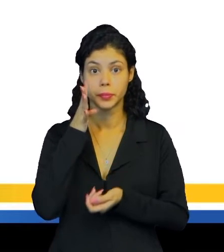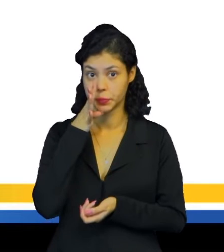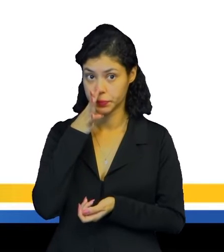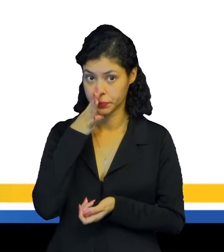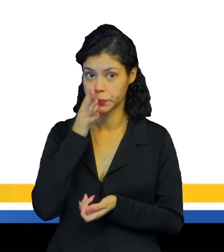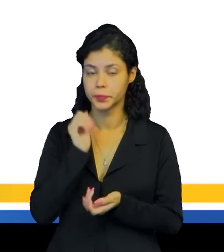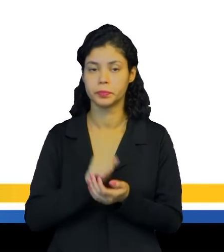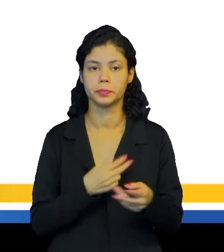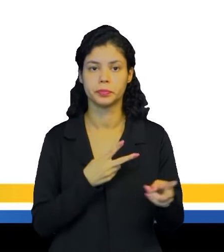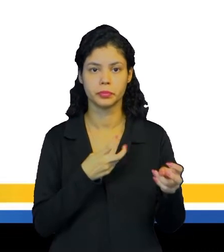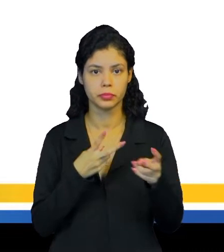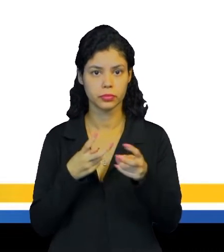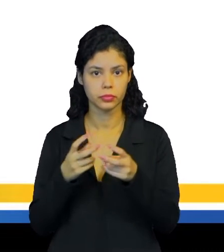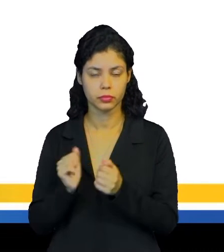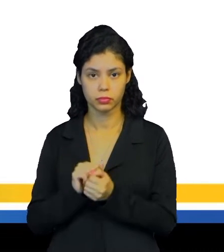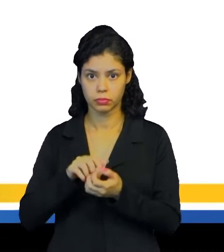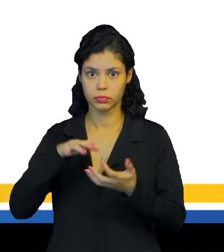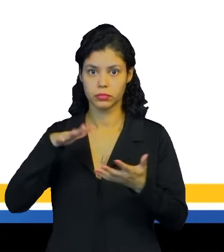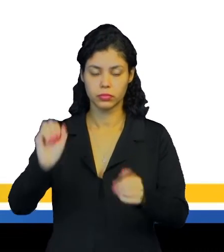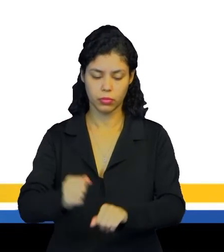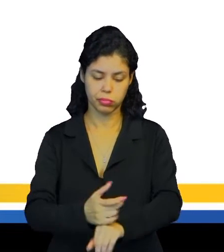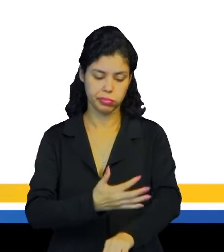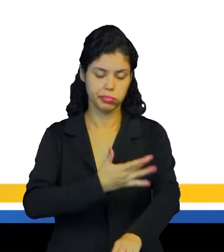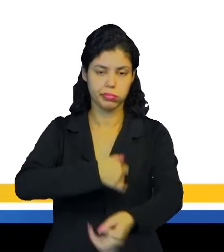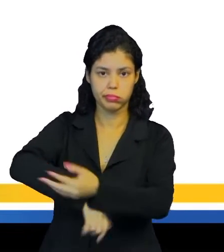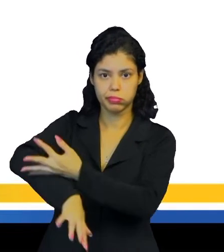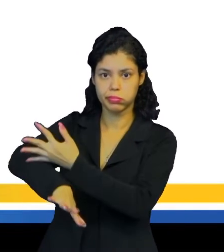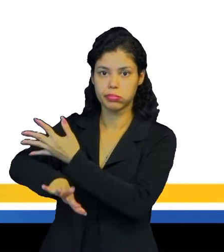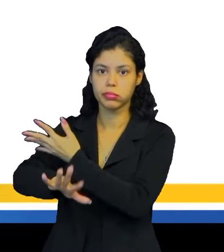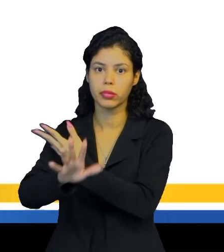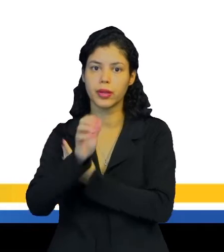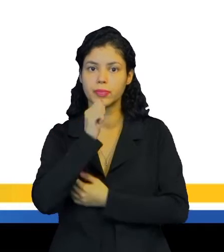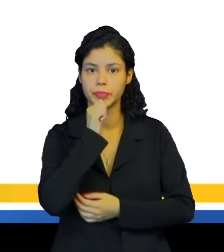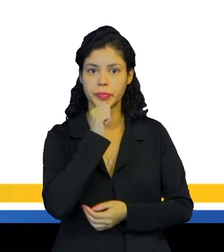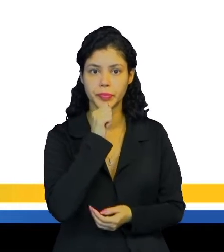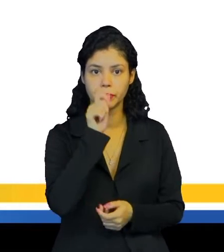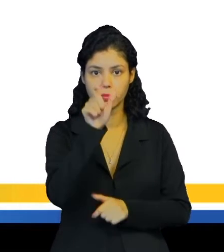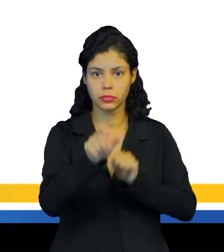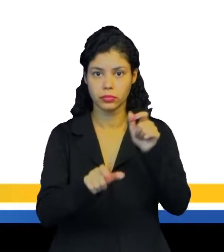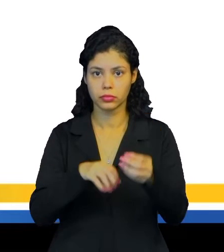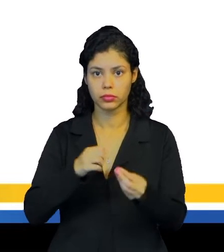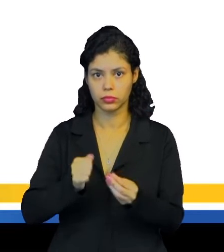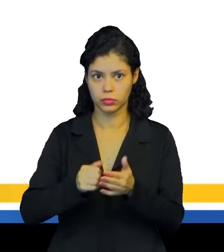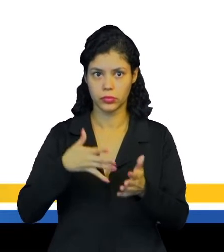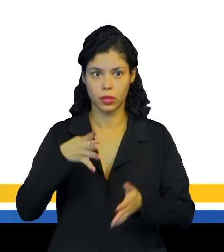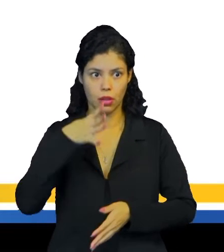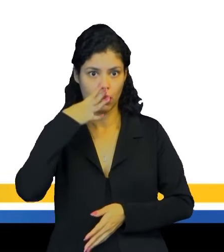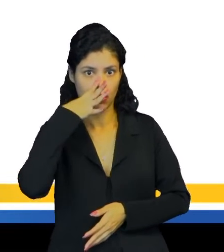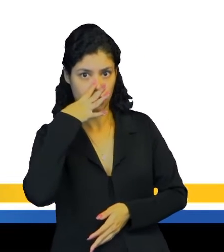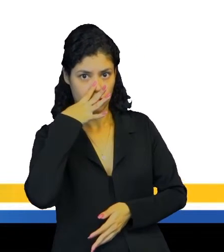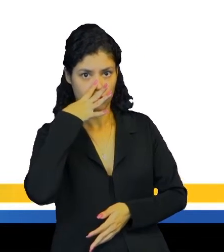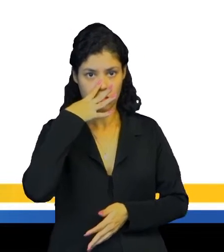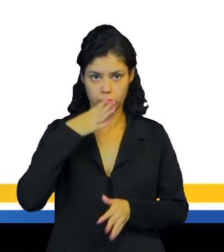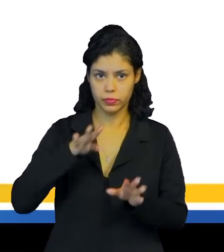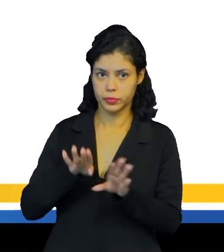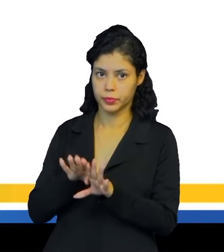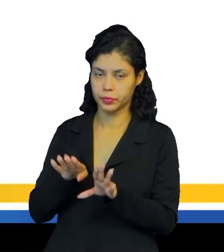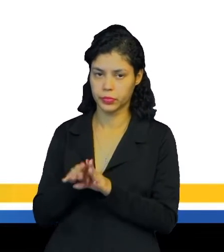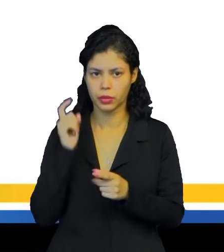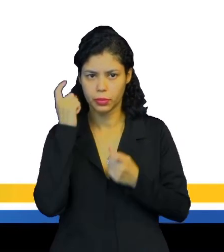impressionista explorava a explosão das emoções, por isso havia peças com muito suspense e